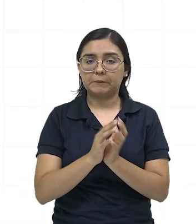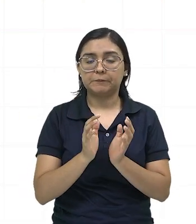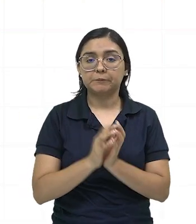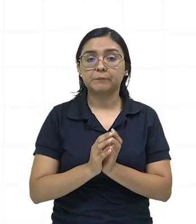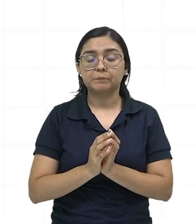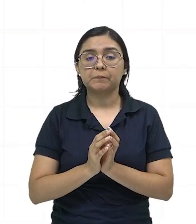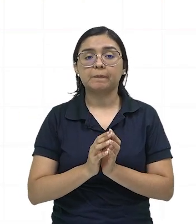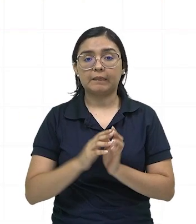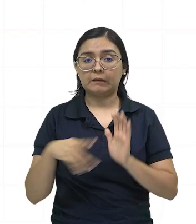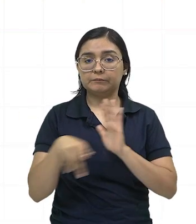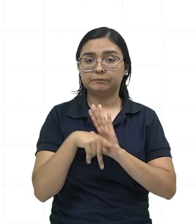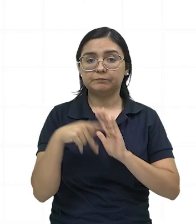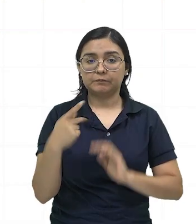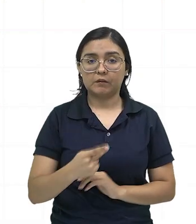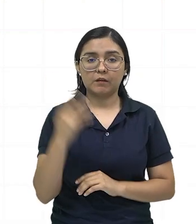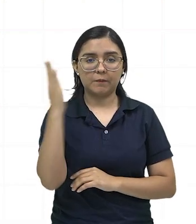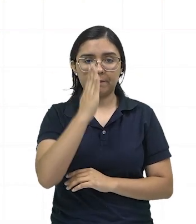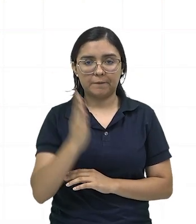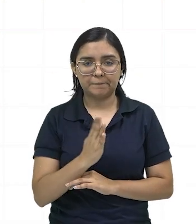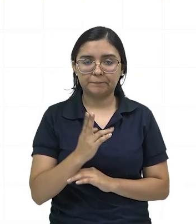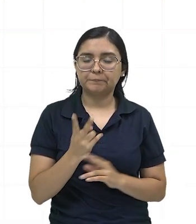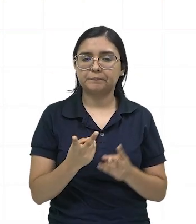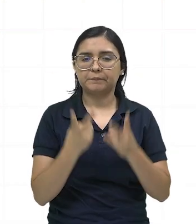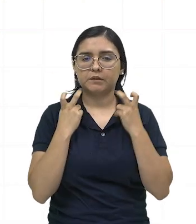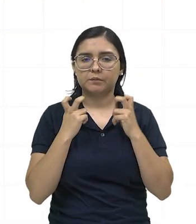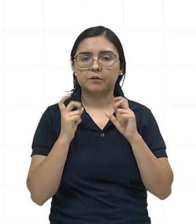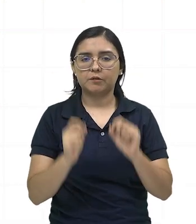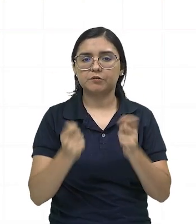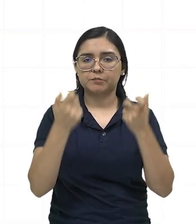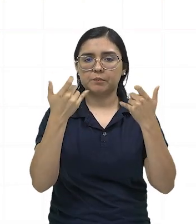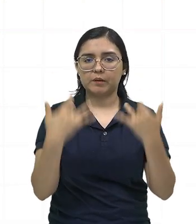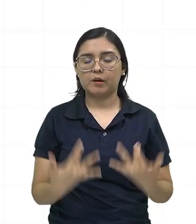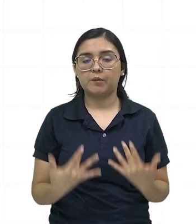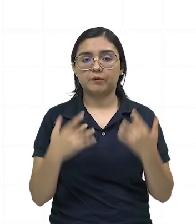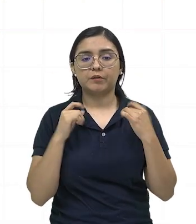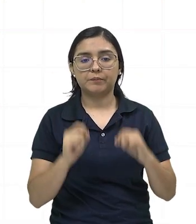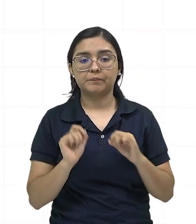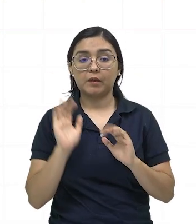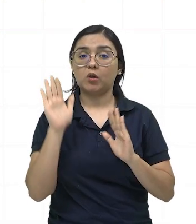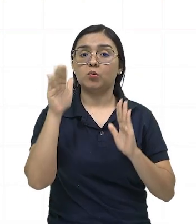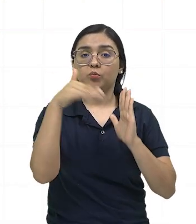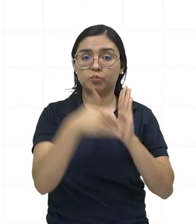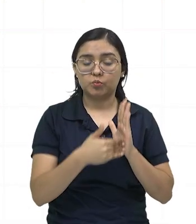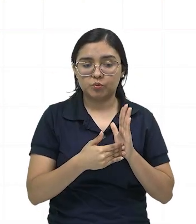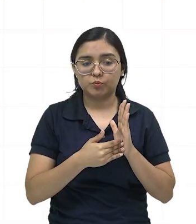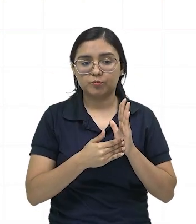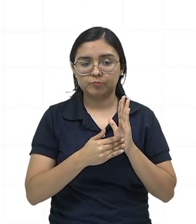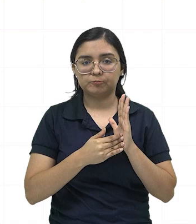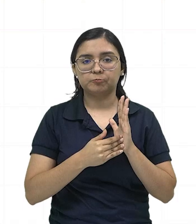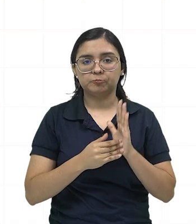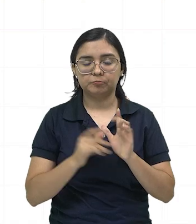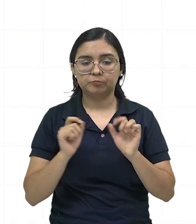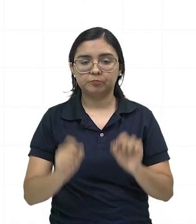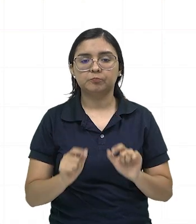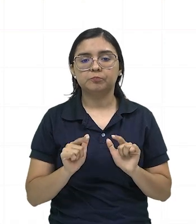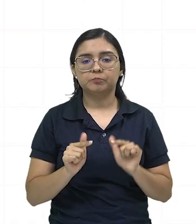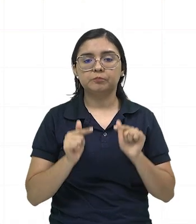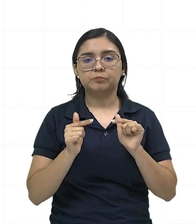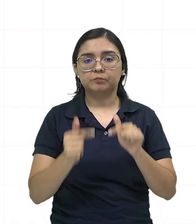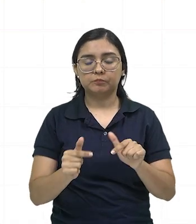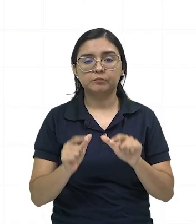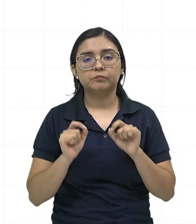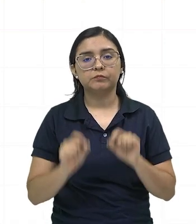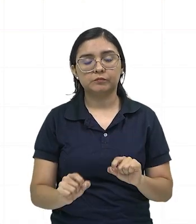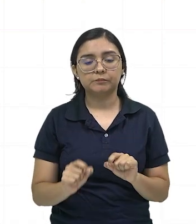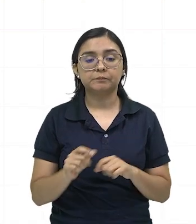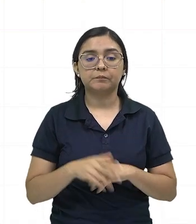Brasil. Observa que eu acabei de falar para vocês que esse é o último movimento pró-independência.